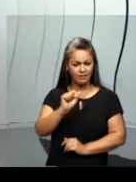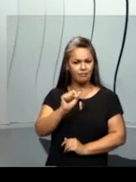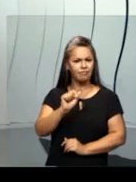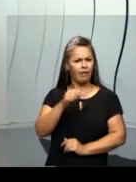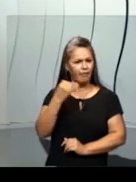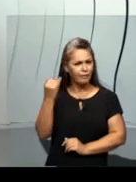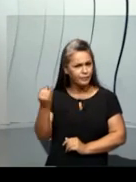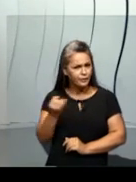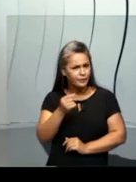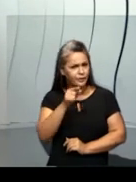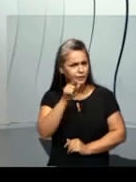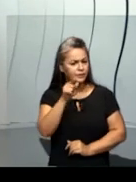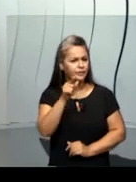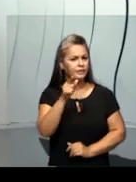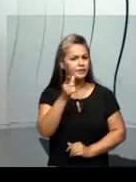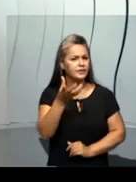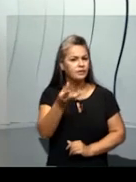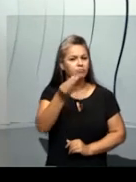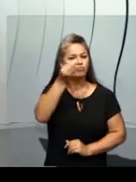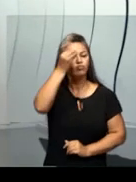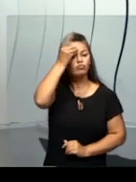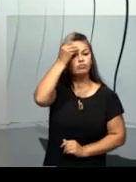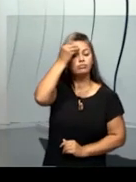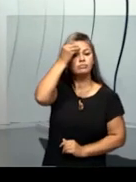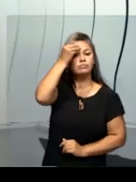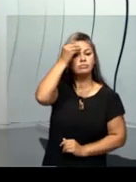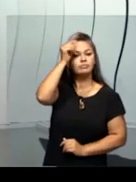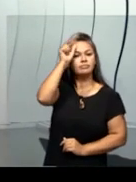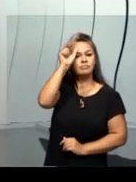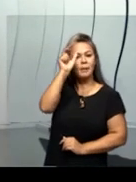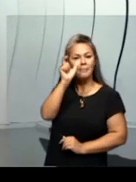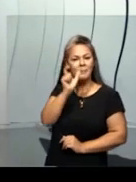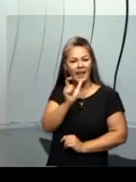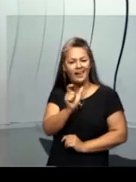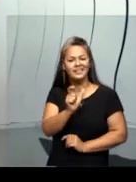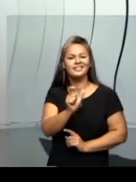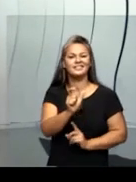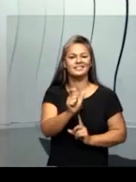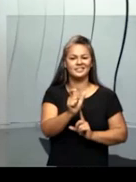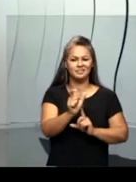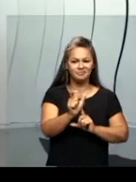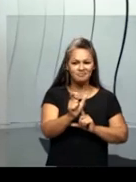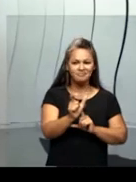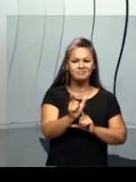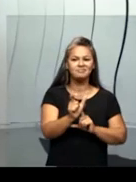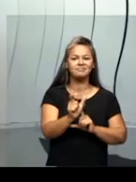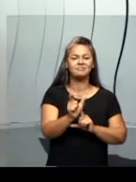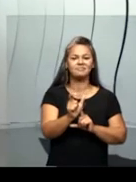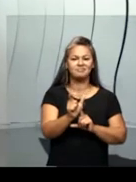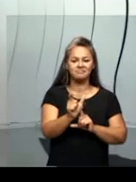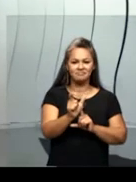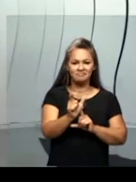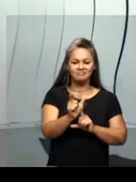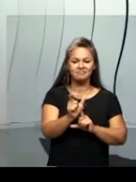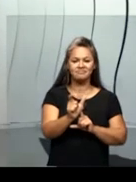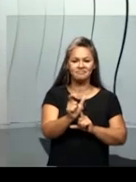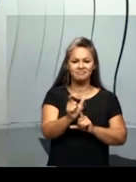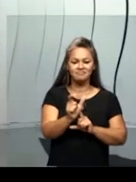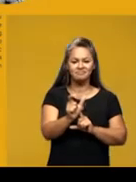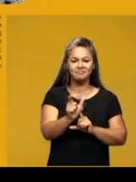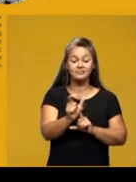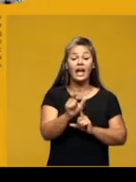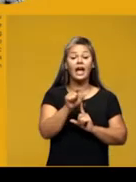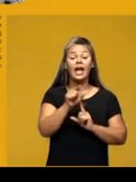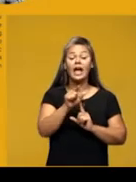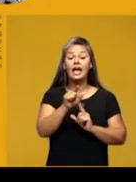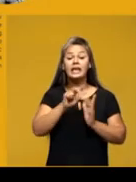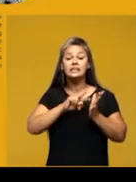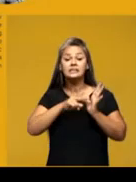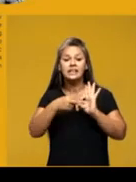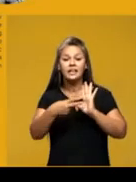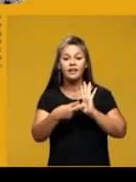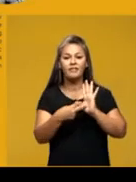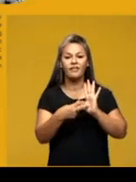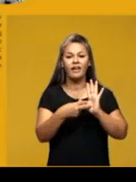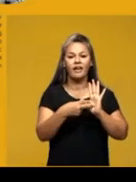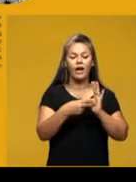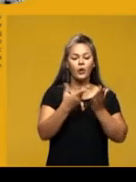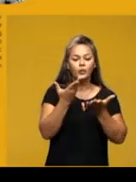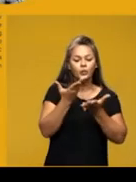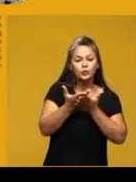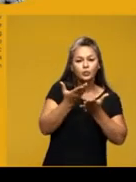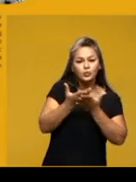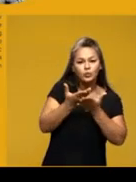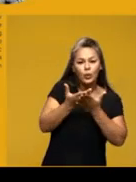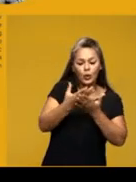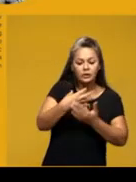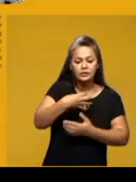saber conceito. O que significa cartografia? O que representa essa ciência, né? É a ciência que trata da representação